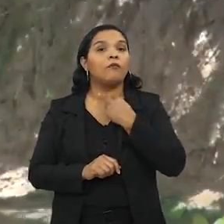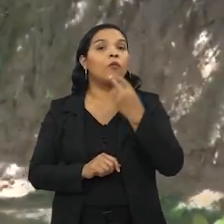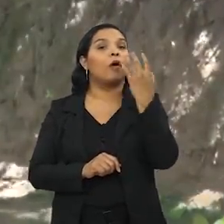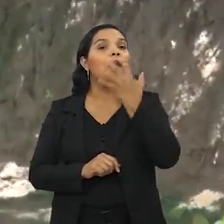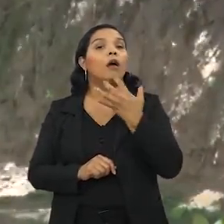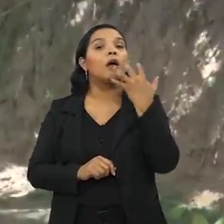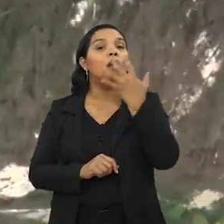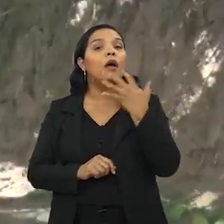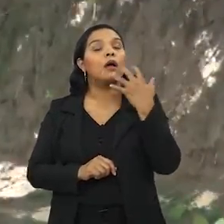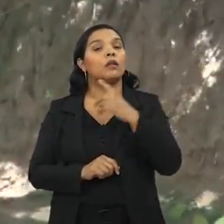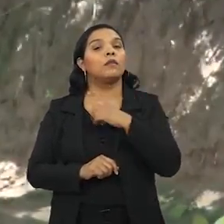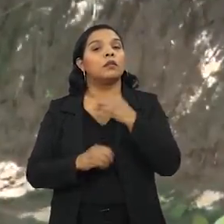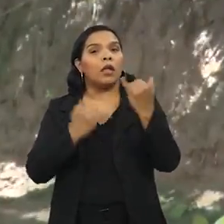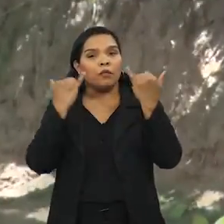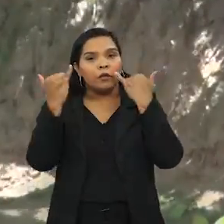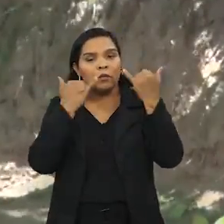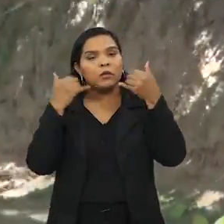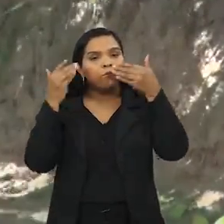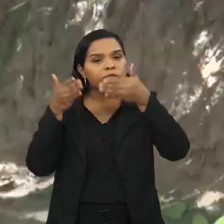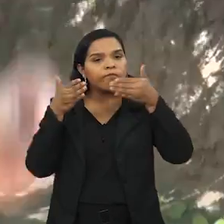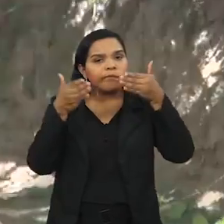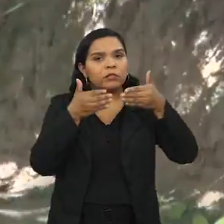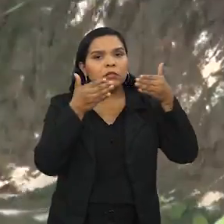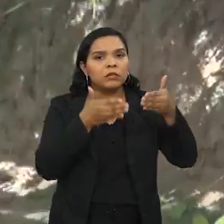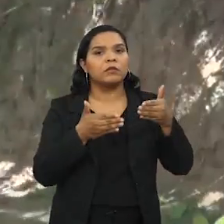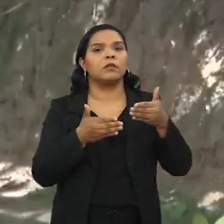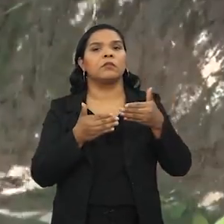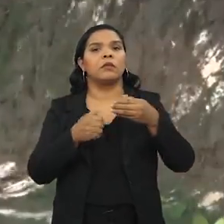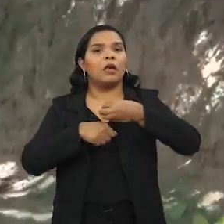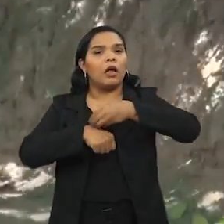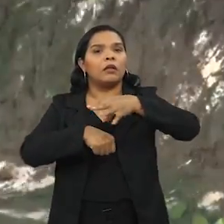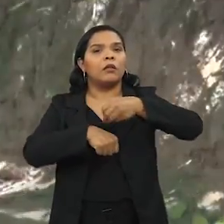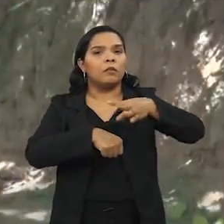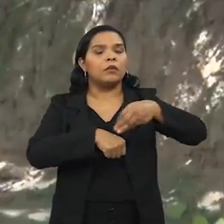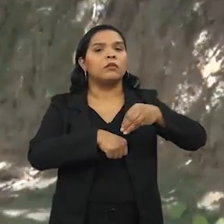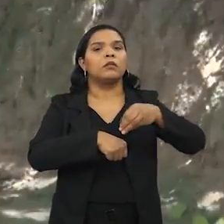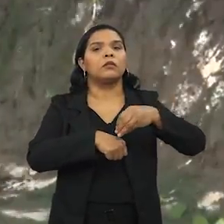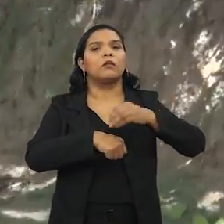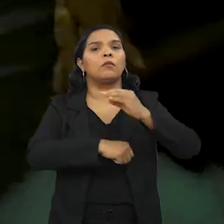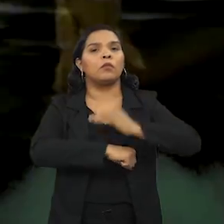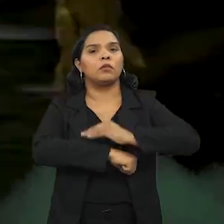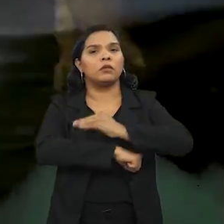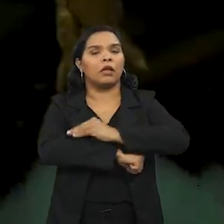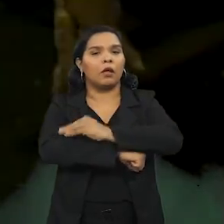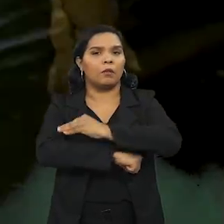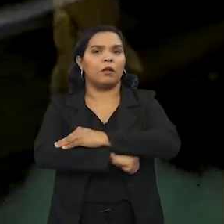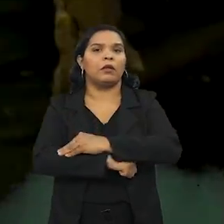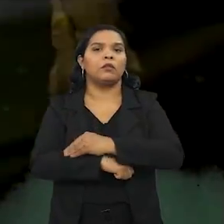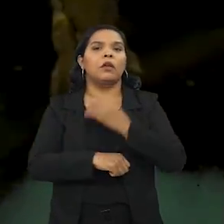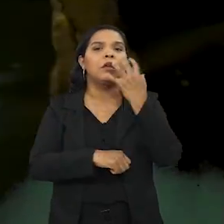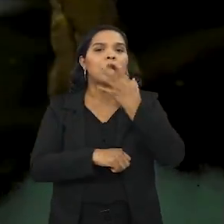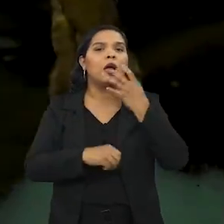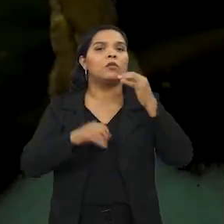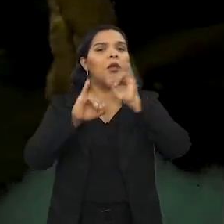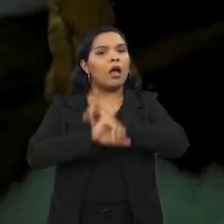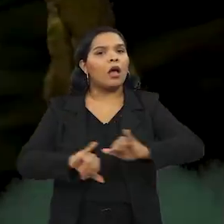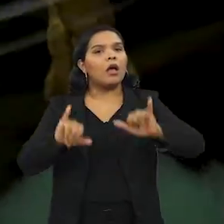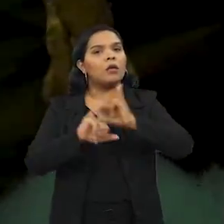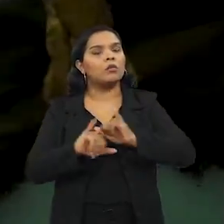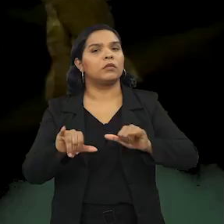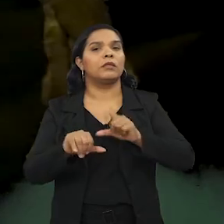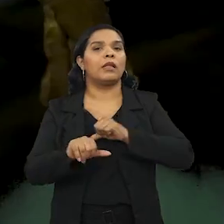vai ter uma informação específica para ser transmitida para a espécie. A gente chama de canto de anúncio. Quando eu tenho uma alteração